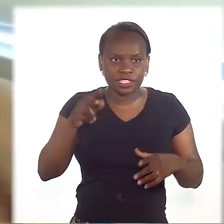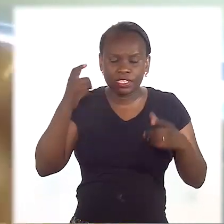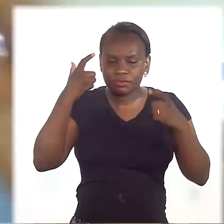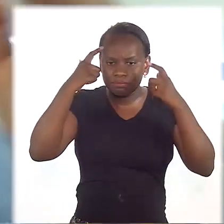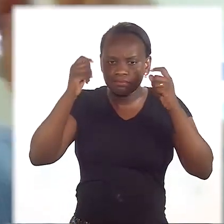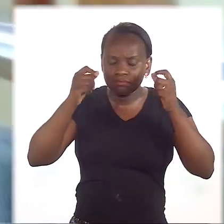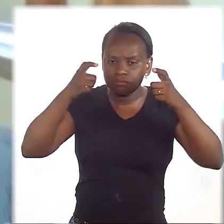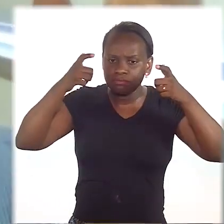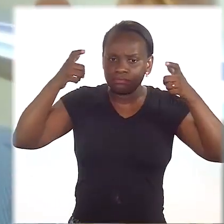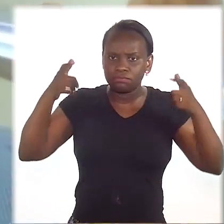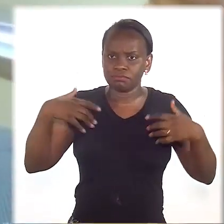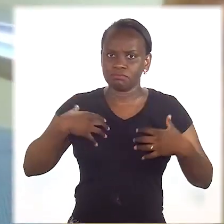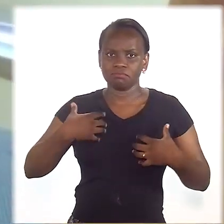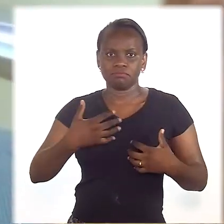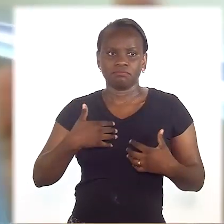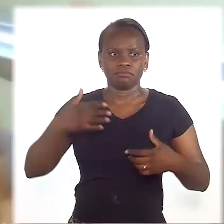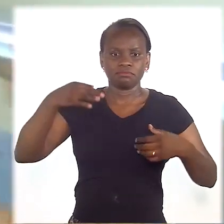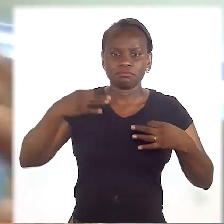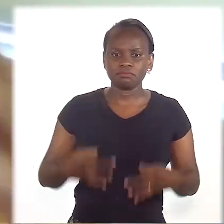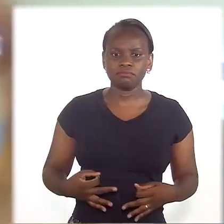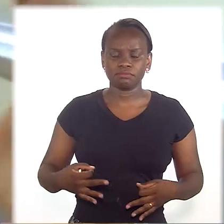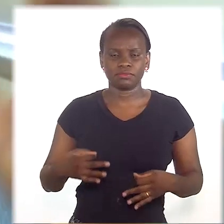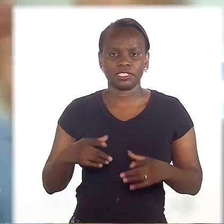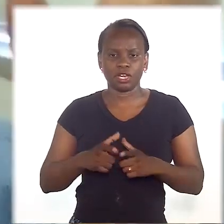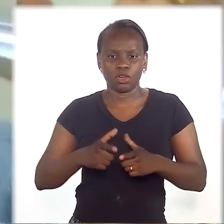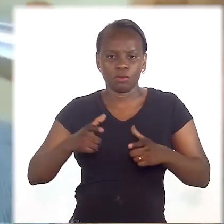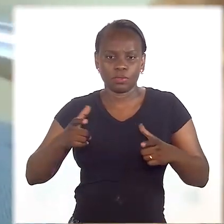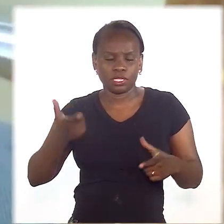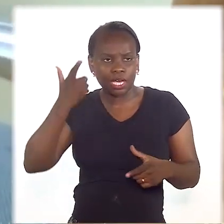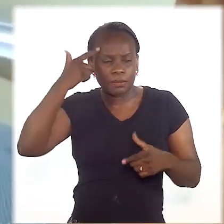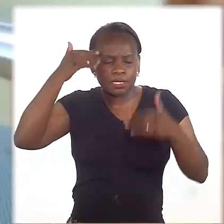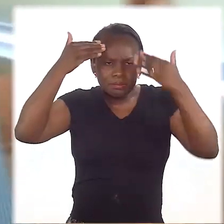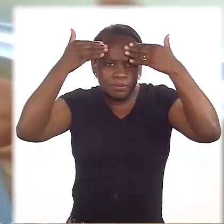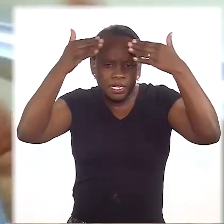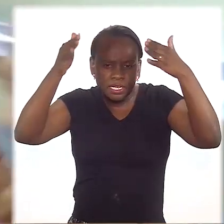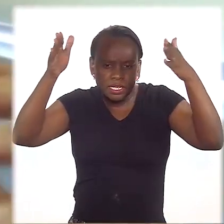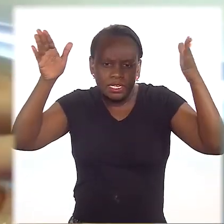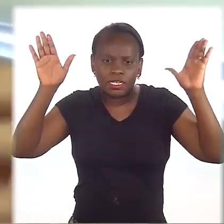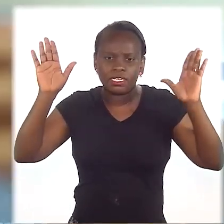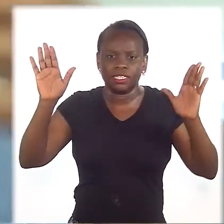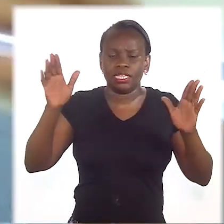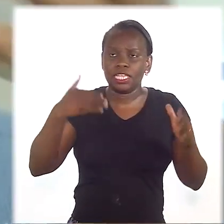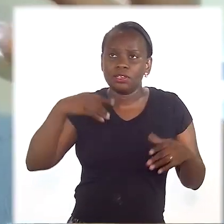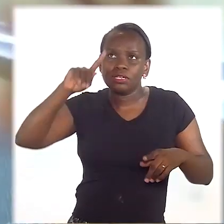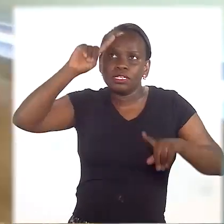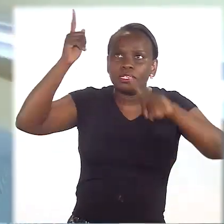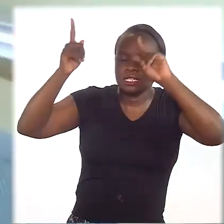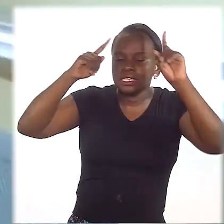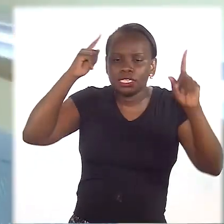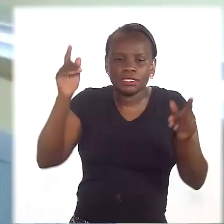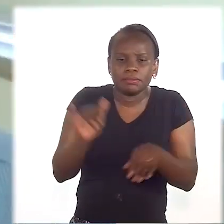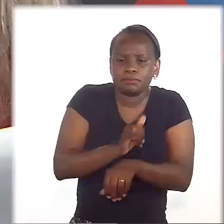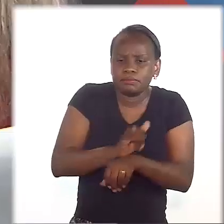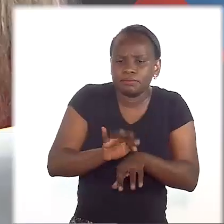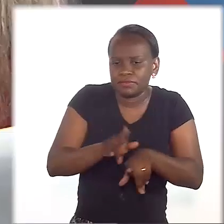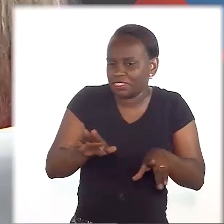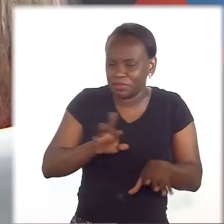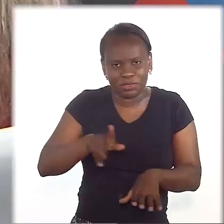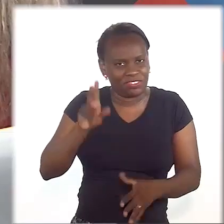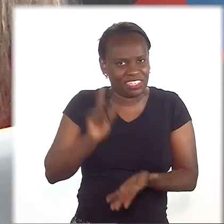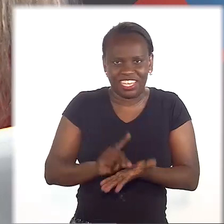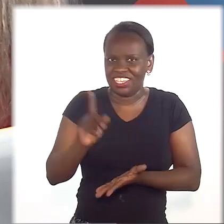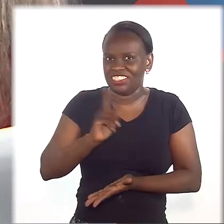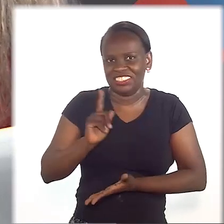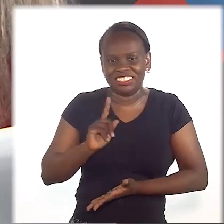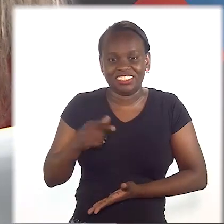perspectivas, amplia a personalidade, amplia a mente, gera criatividade, etc. E não